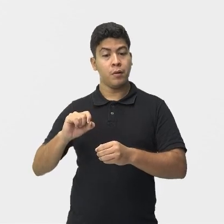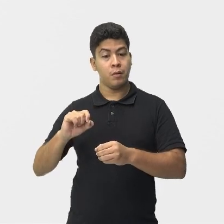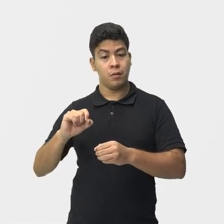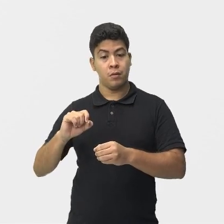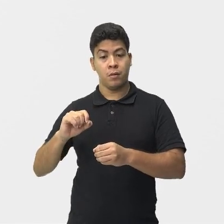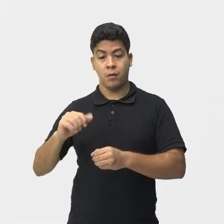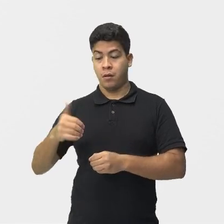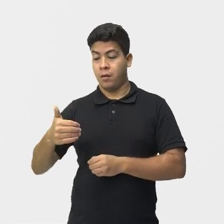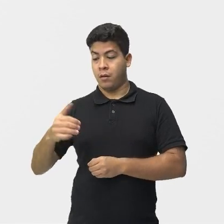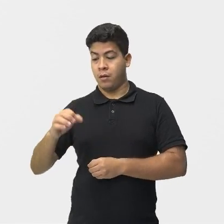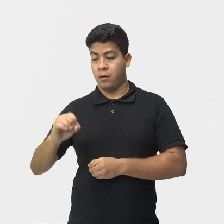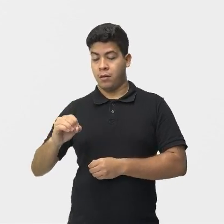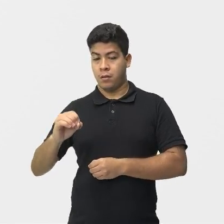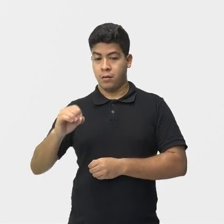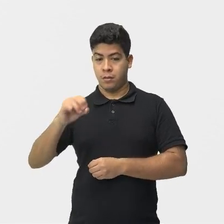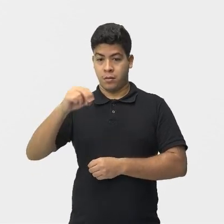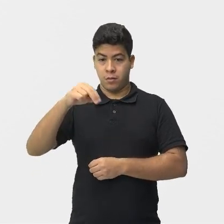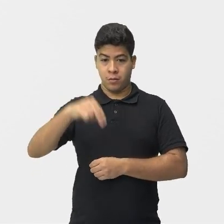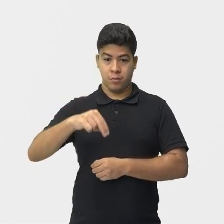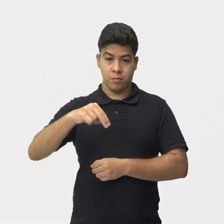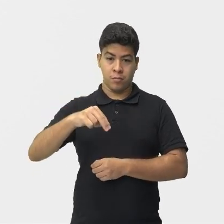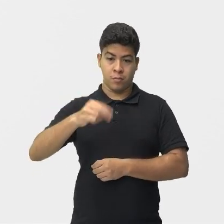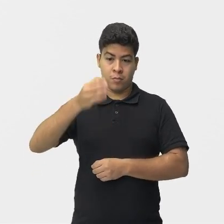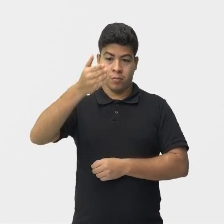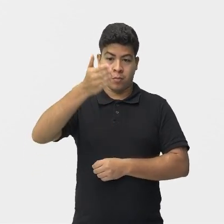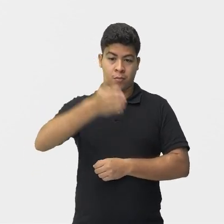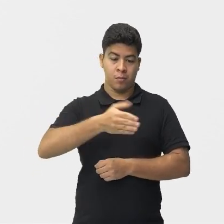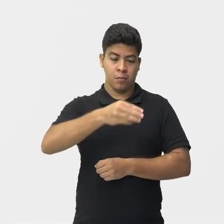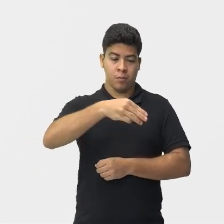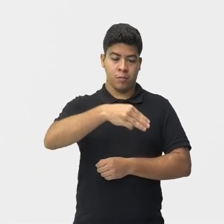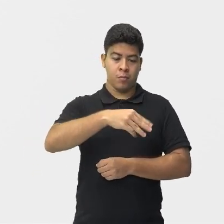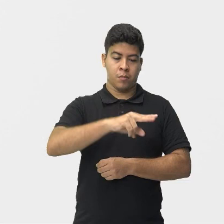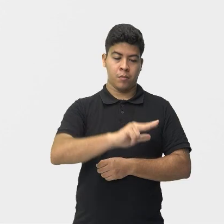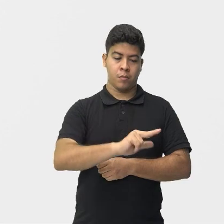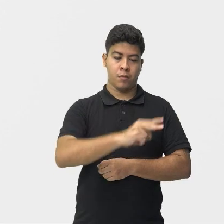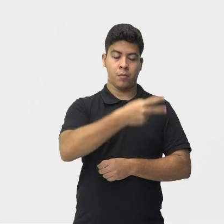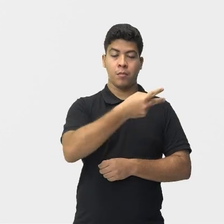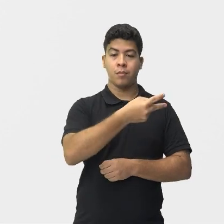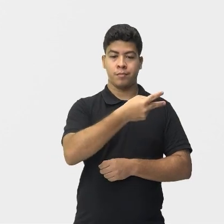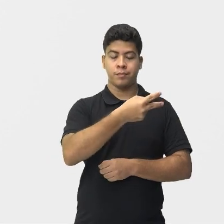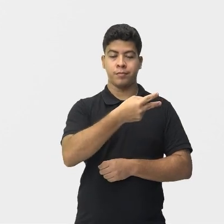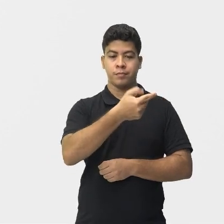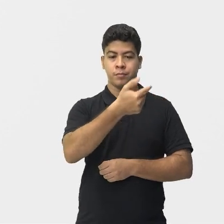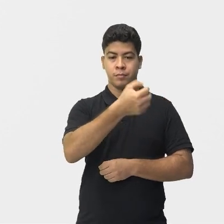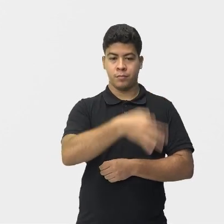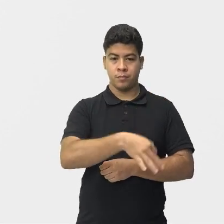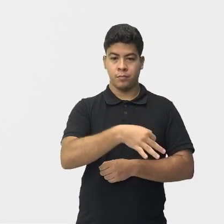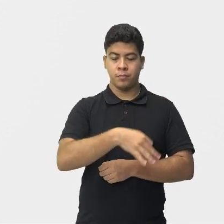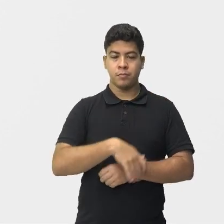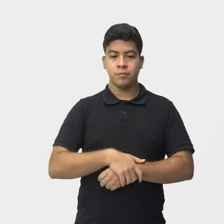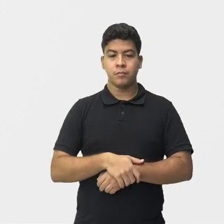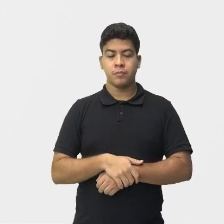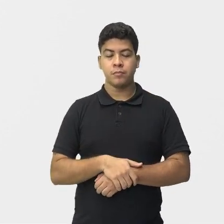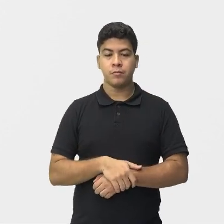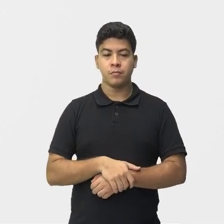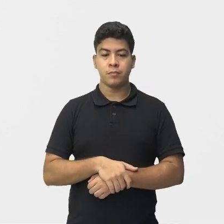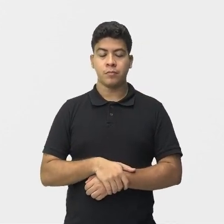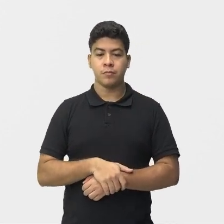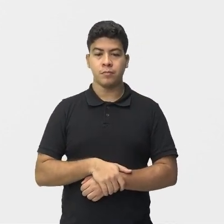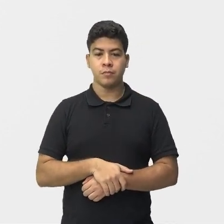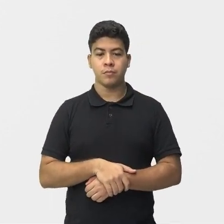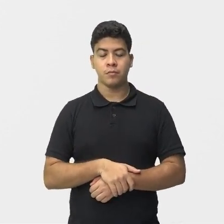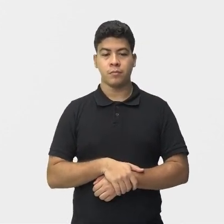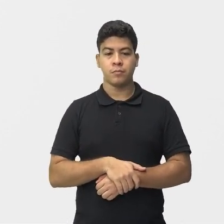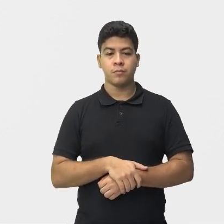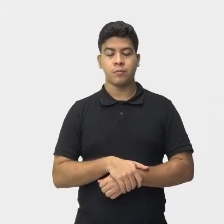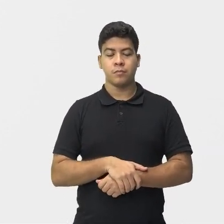metro quadrado, né? 10 N por metro quadrado, ou 10 Pascal, né? Porque o N por metro quadrado